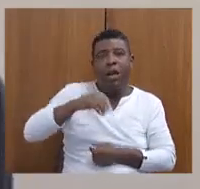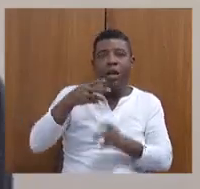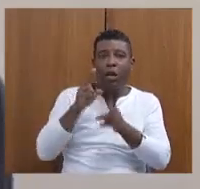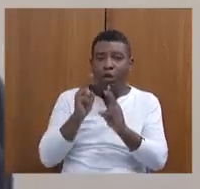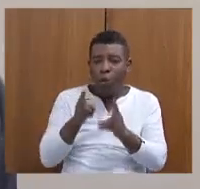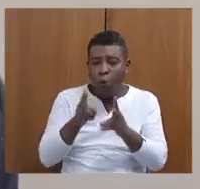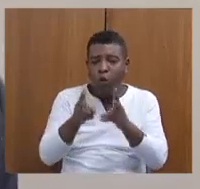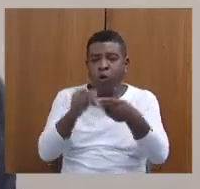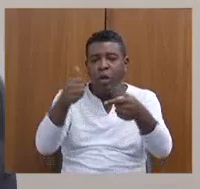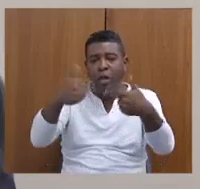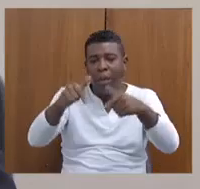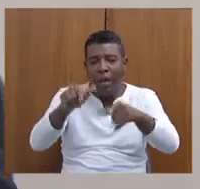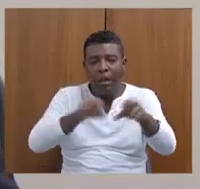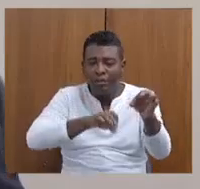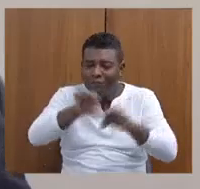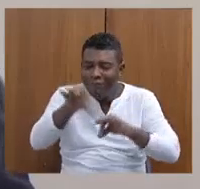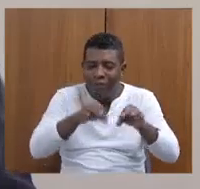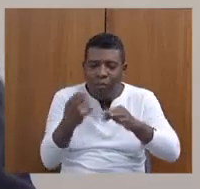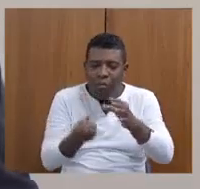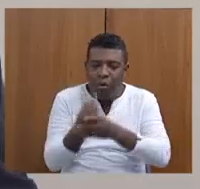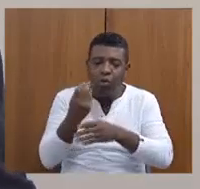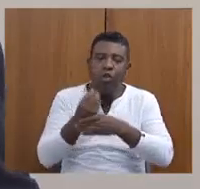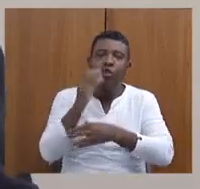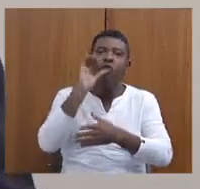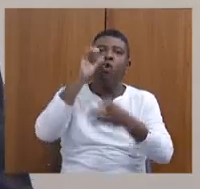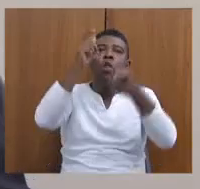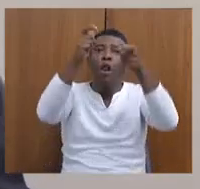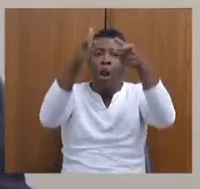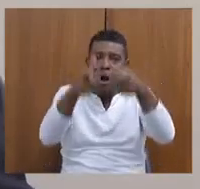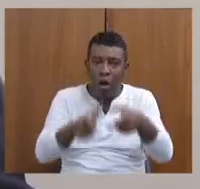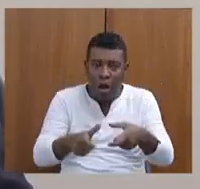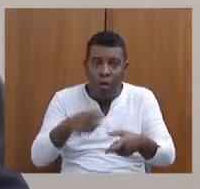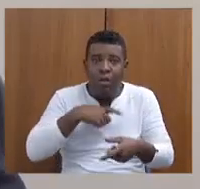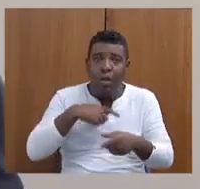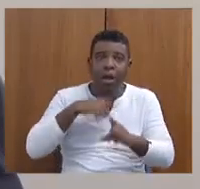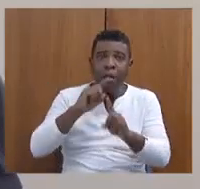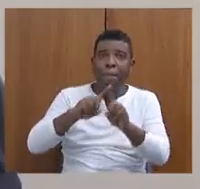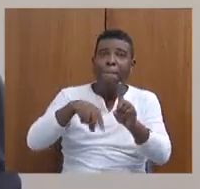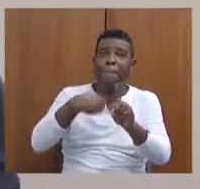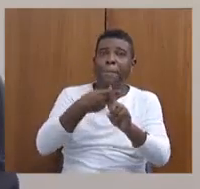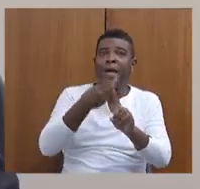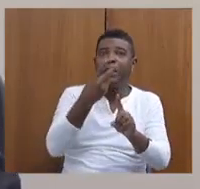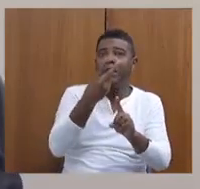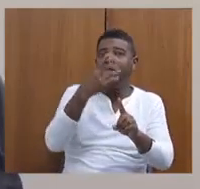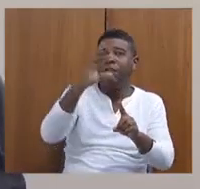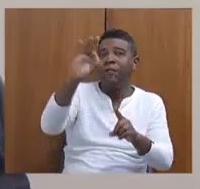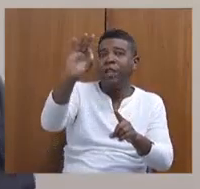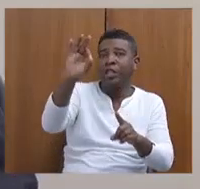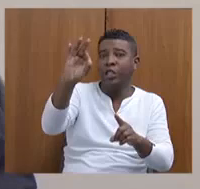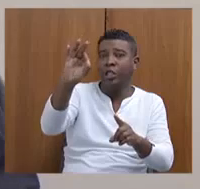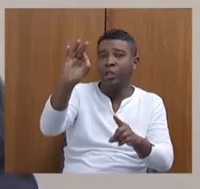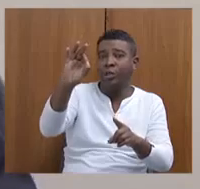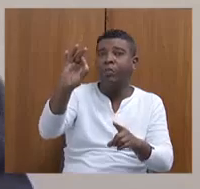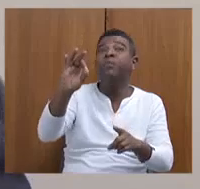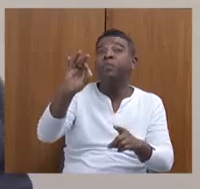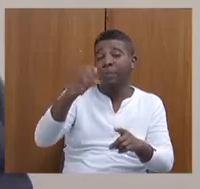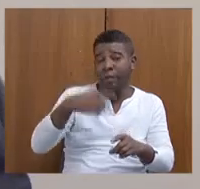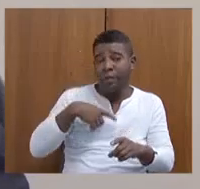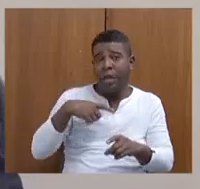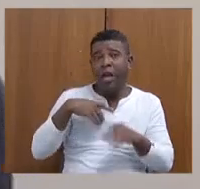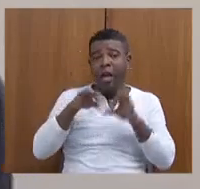locais temos mais 20 potenciais arranjos os arranjos a gente precisa ter